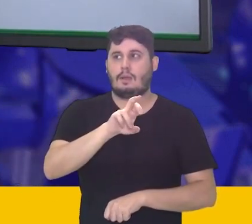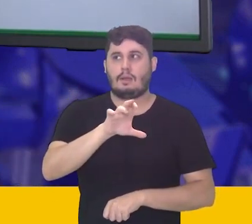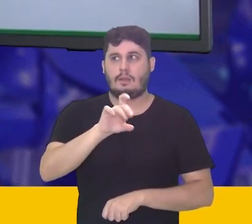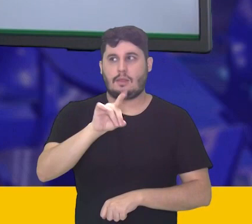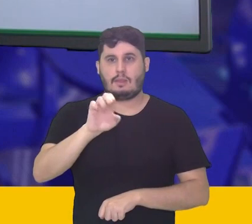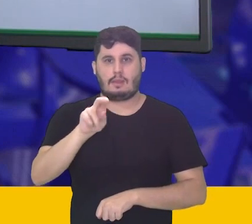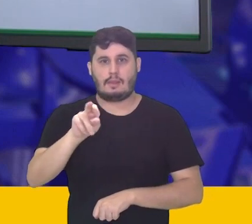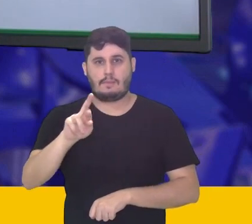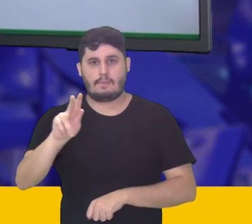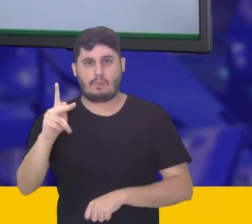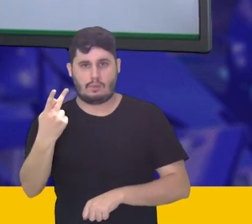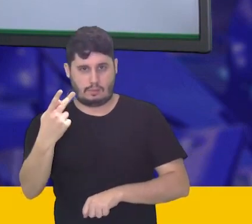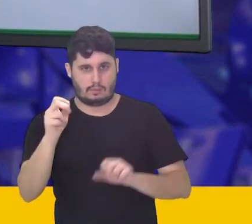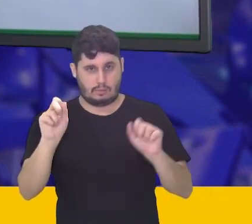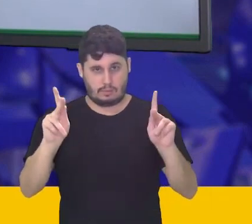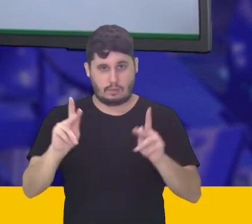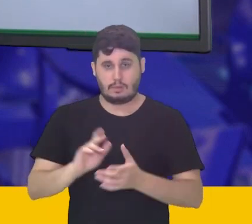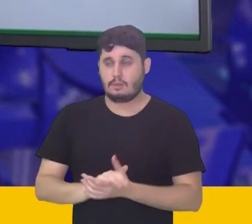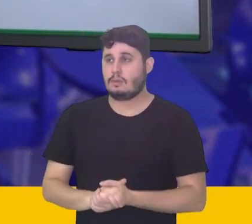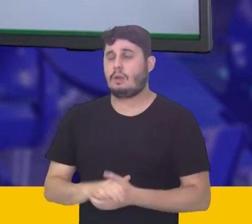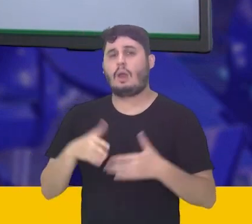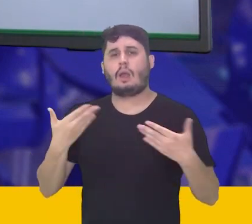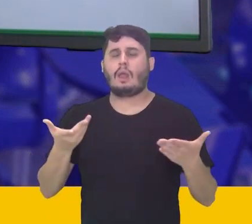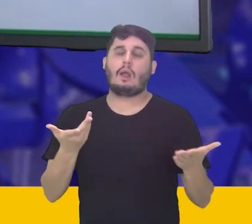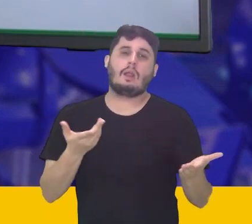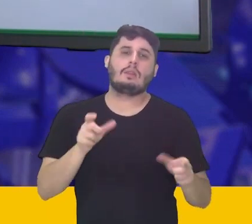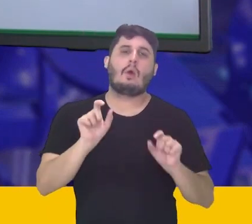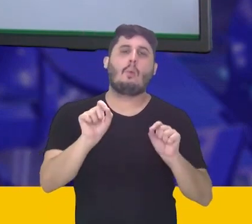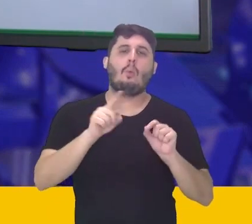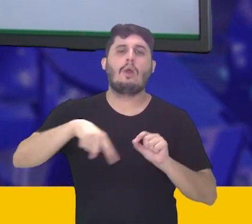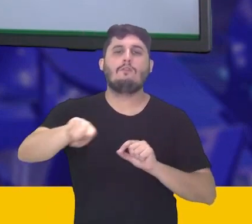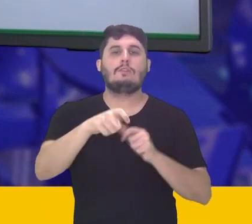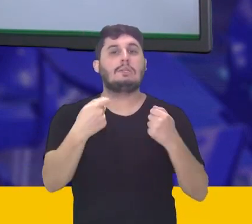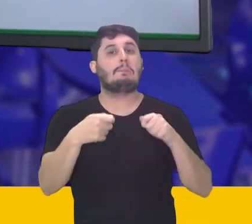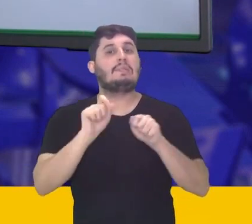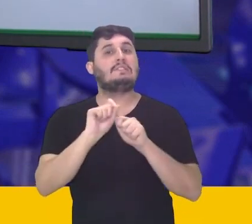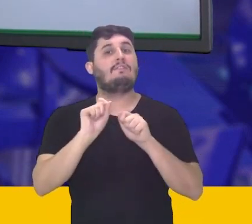Edimburgo, tá? Então, o que é que você vai fazer aí?